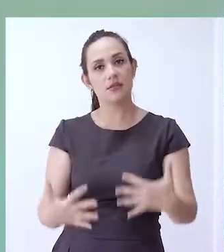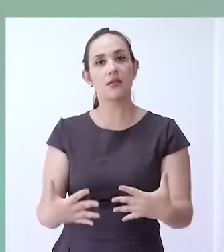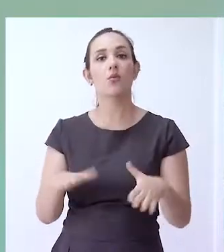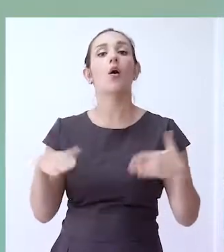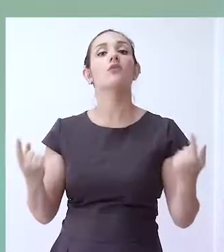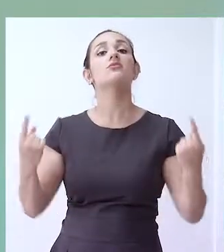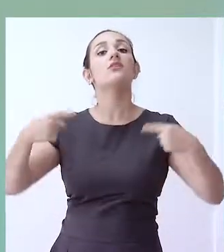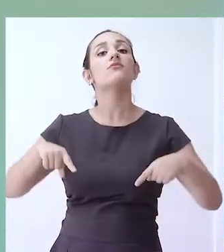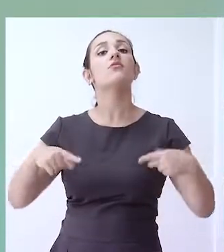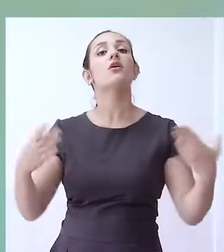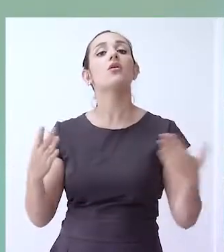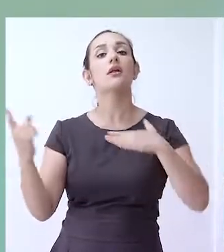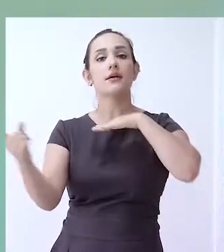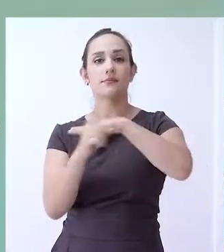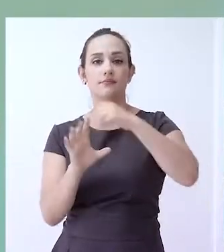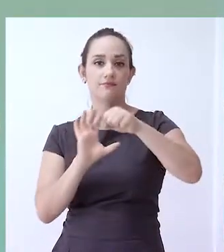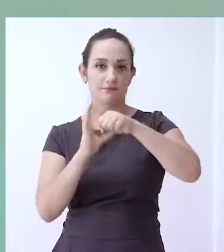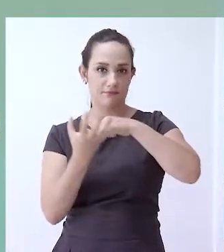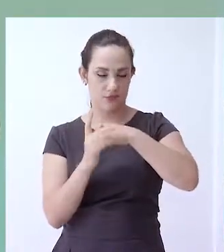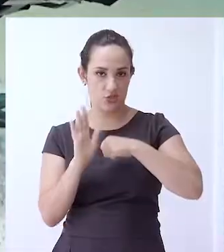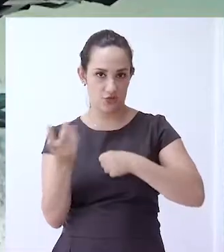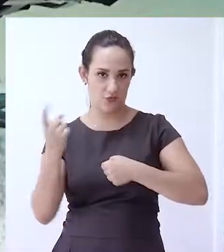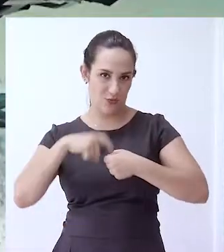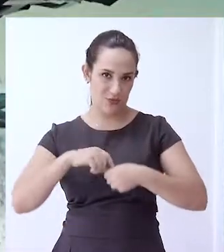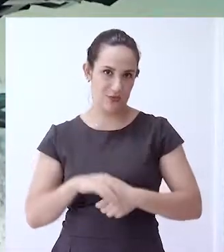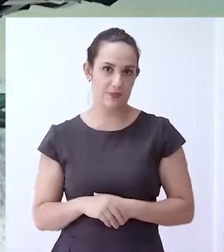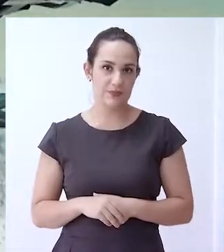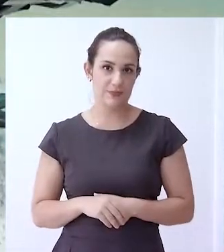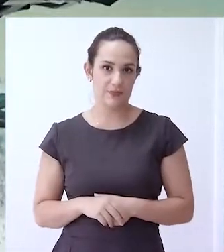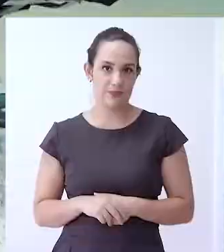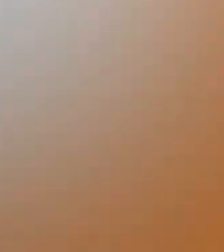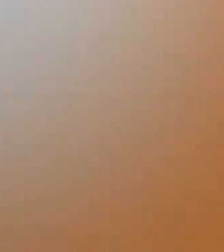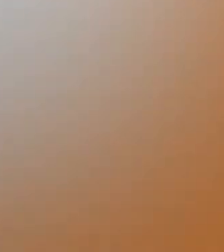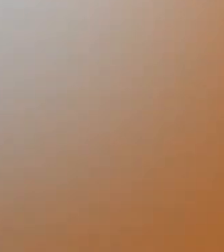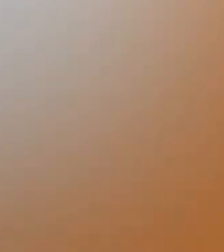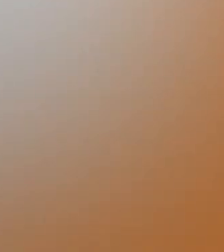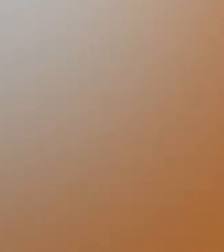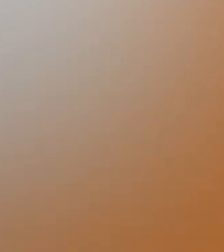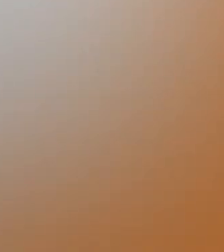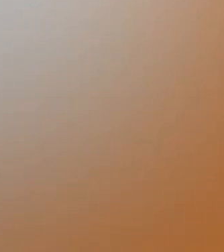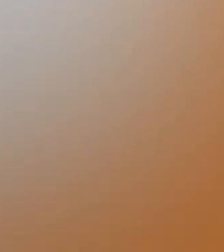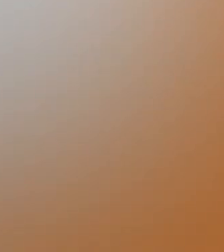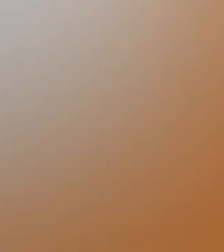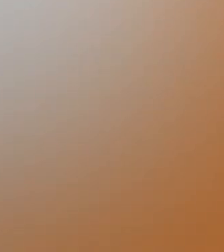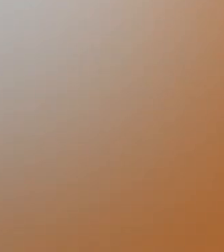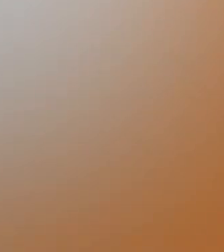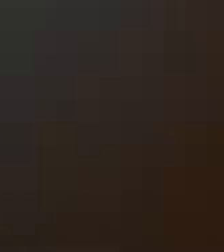dos desafios de atendimento durante a pandemia. Voltamos já.